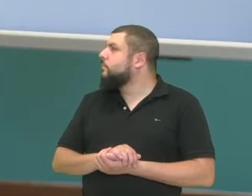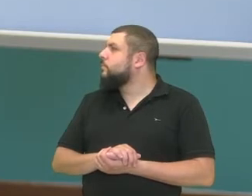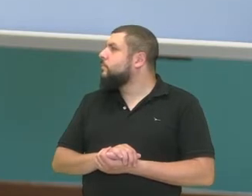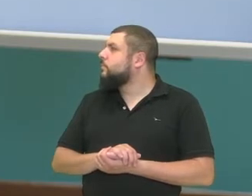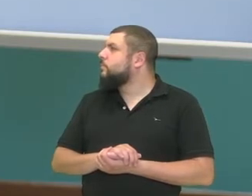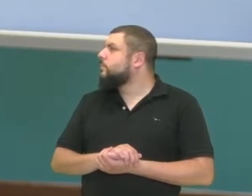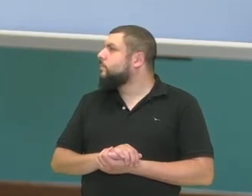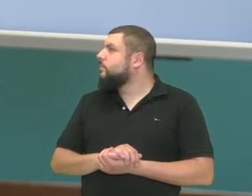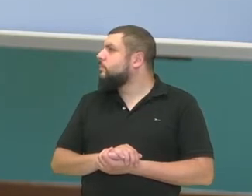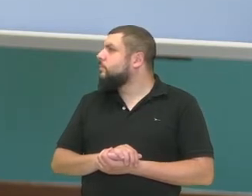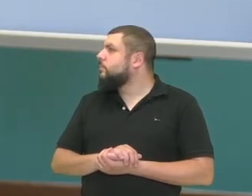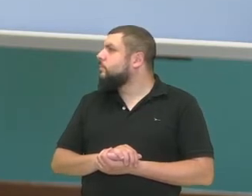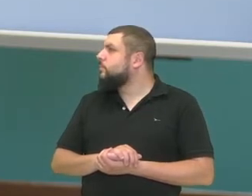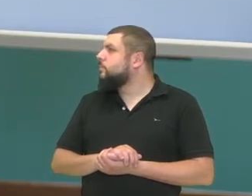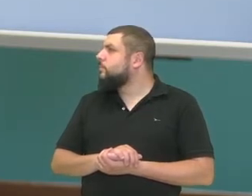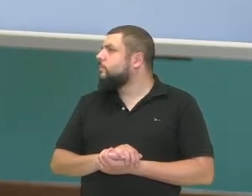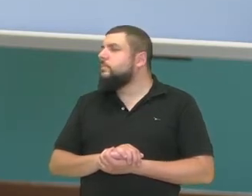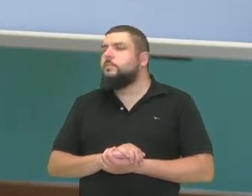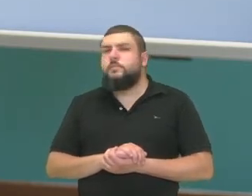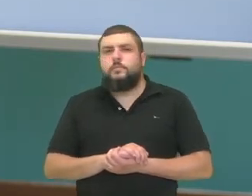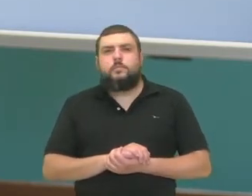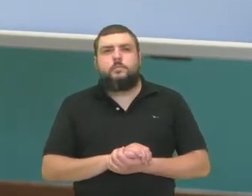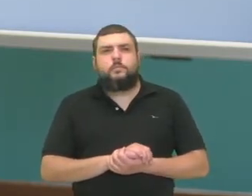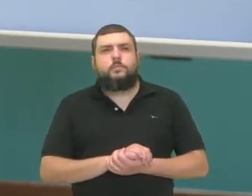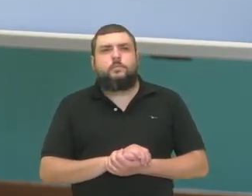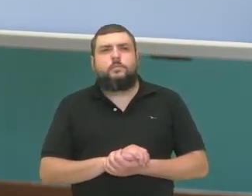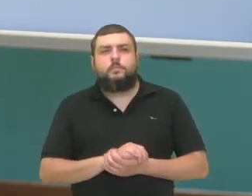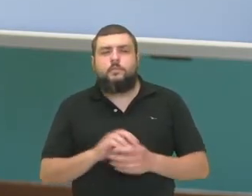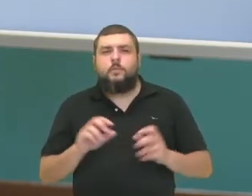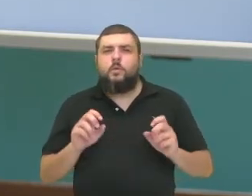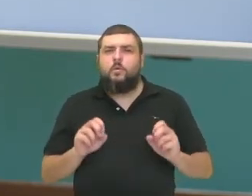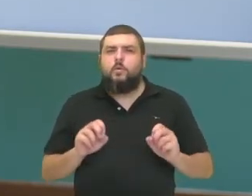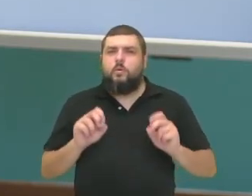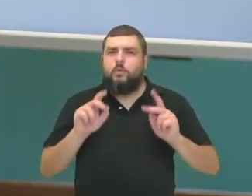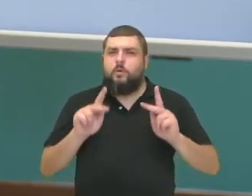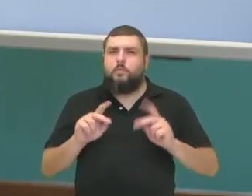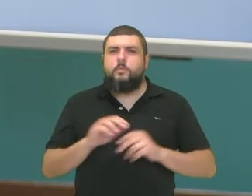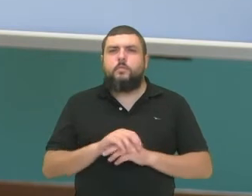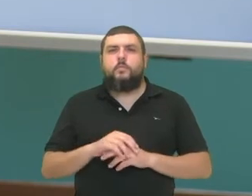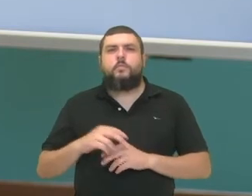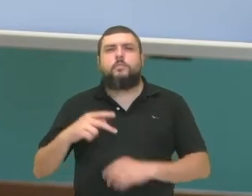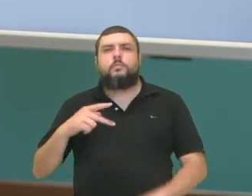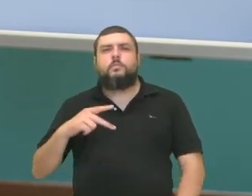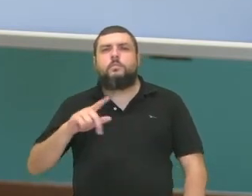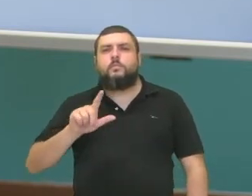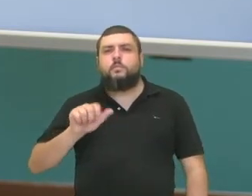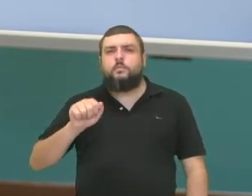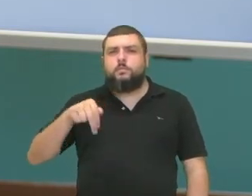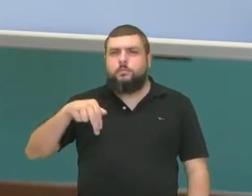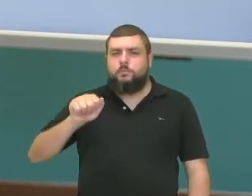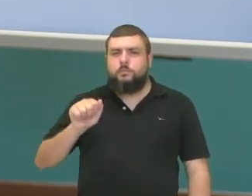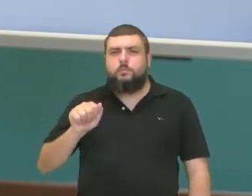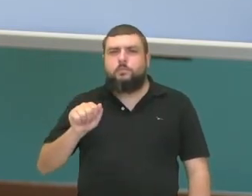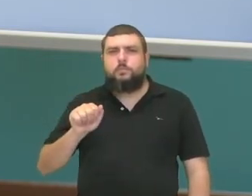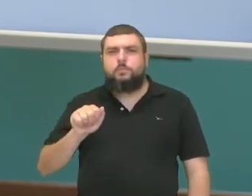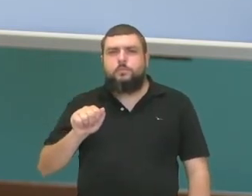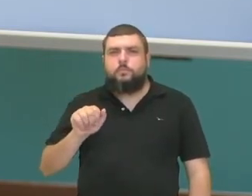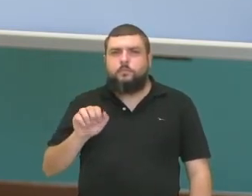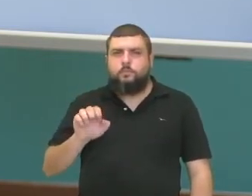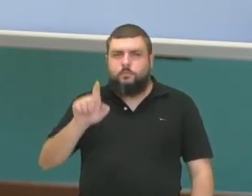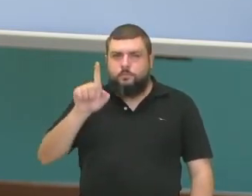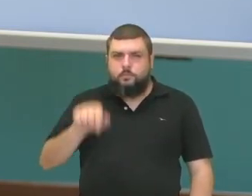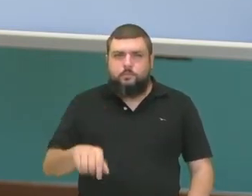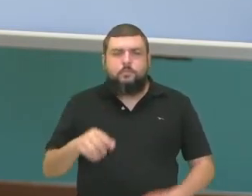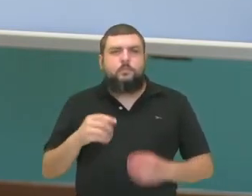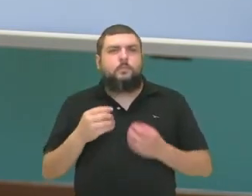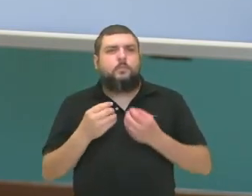isomeria ótica. Muito bem. Isomeria constitucional ou plana, aqui nós temos a isomeria